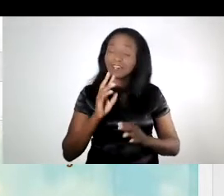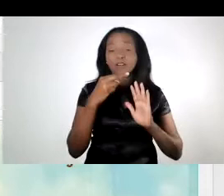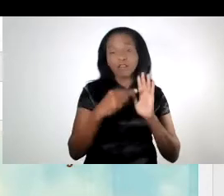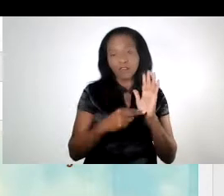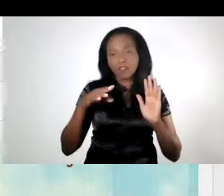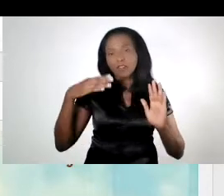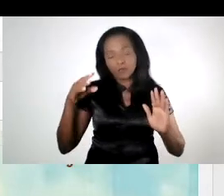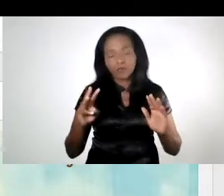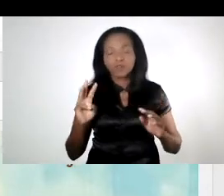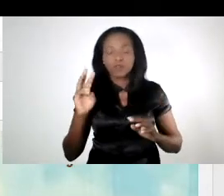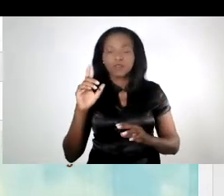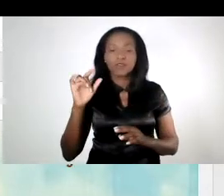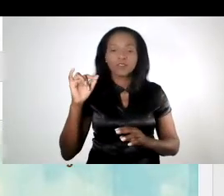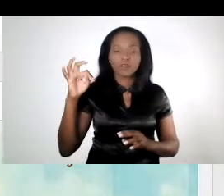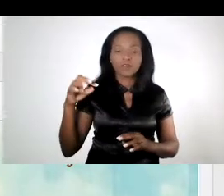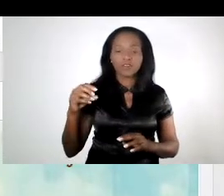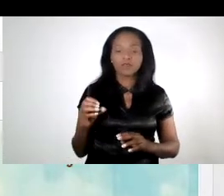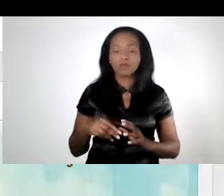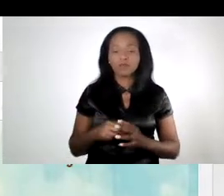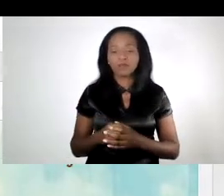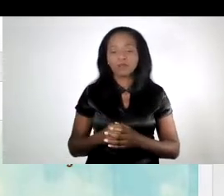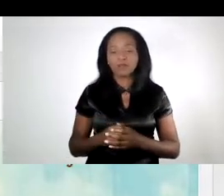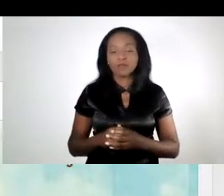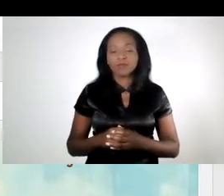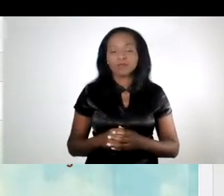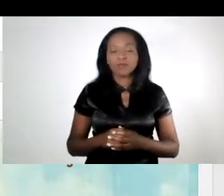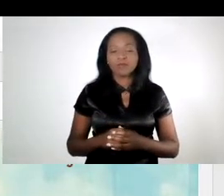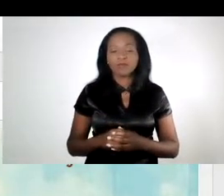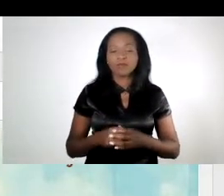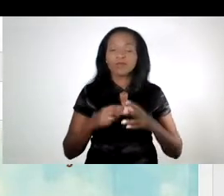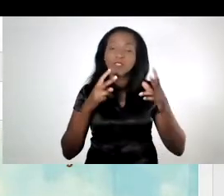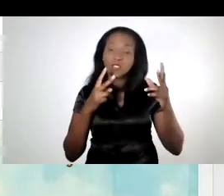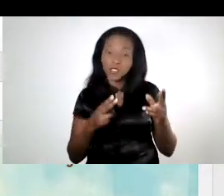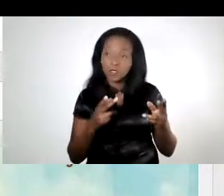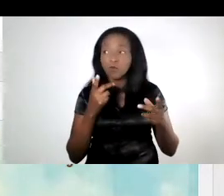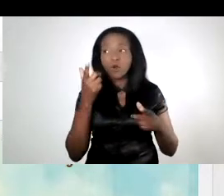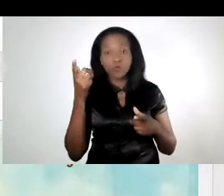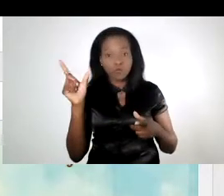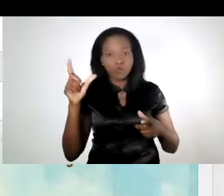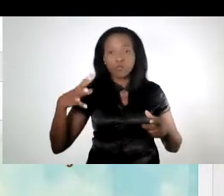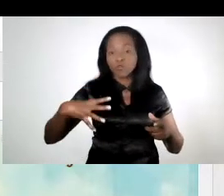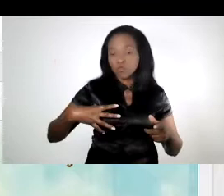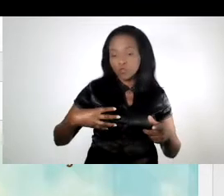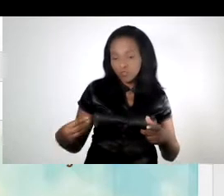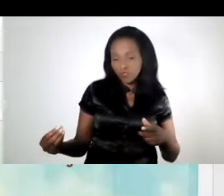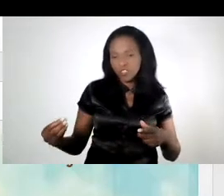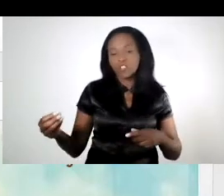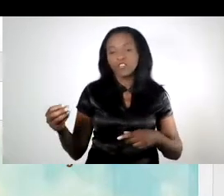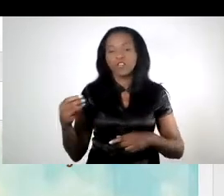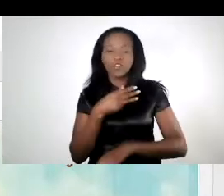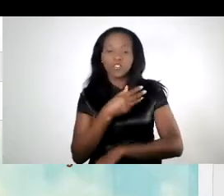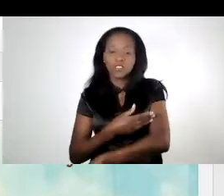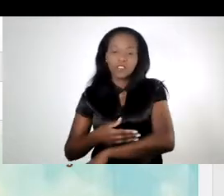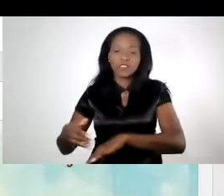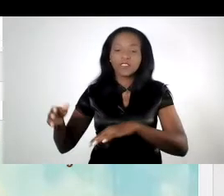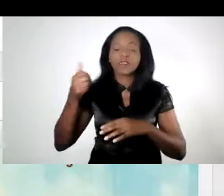Vamos lá, Wellington. Assim como os outros filhos da mestra tradição, a minha